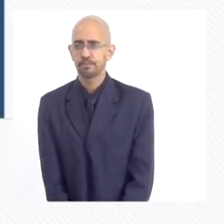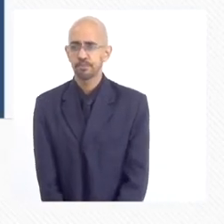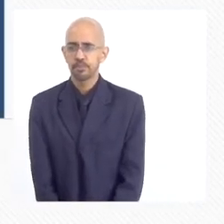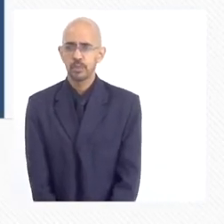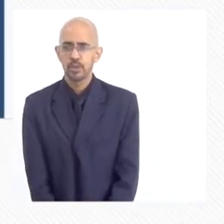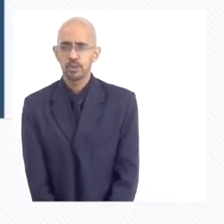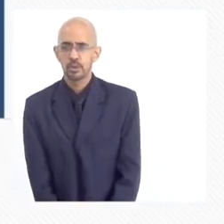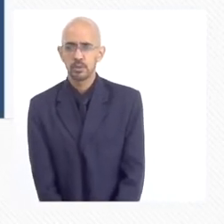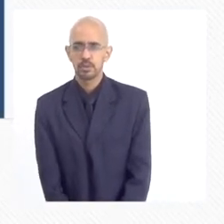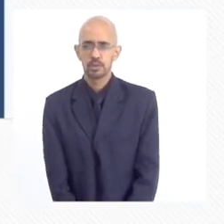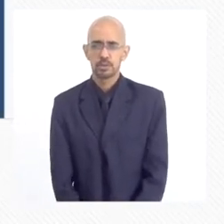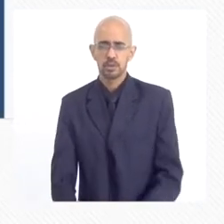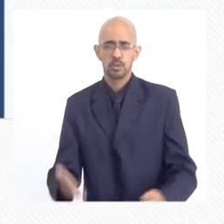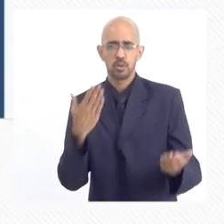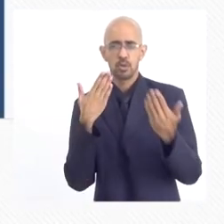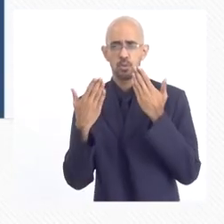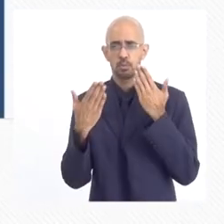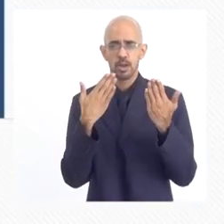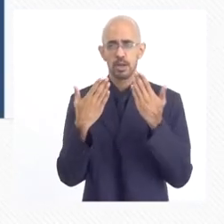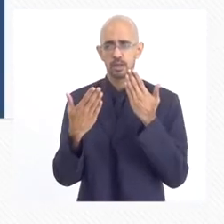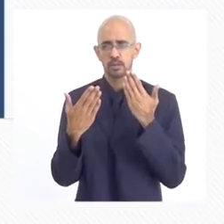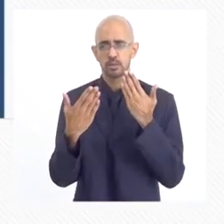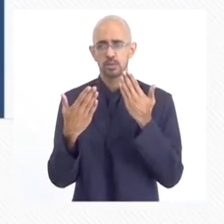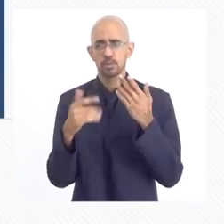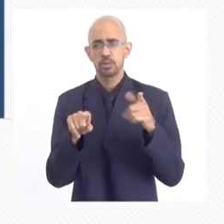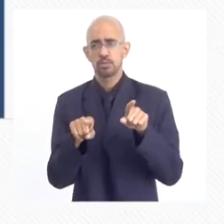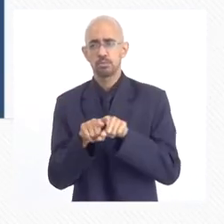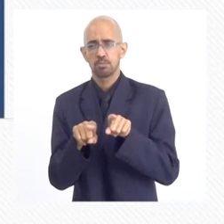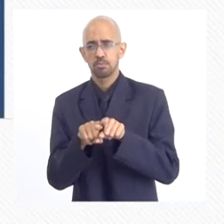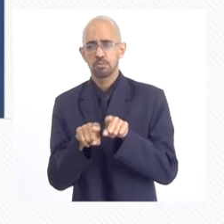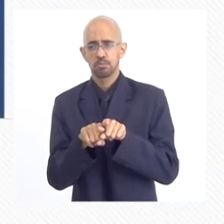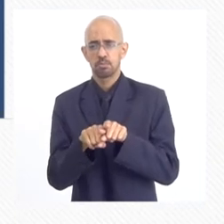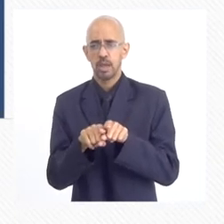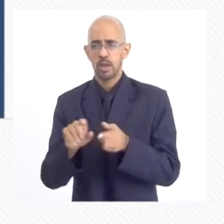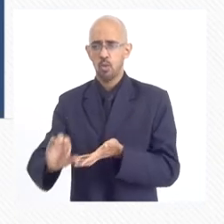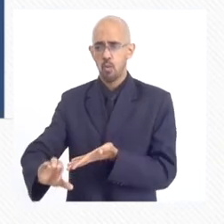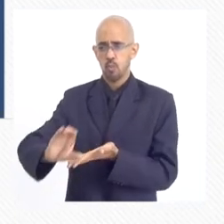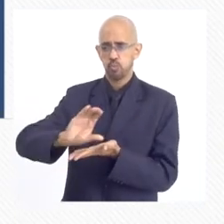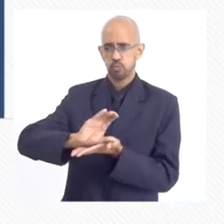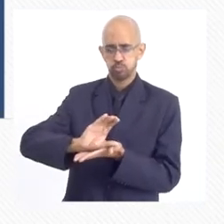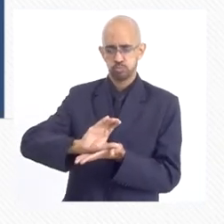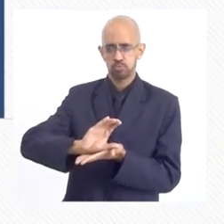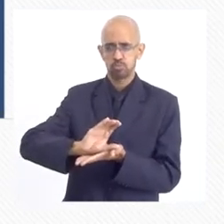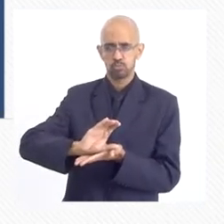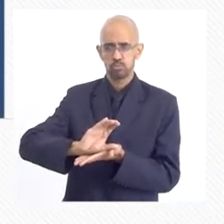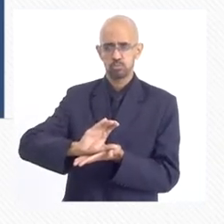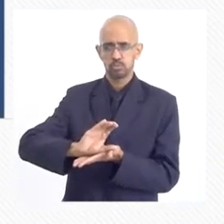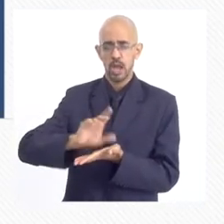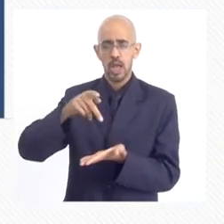Aí, fazendo um comparativo da receita líquida no quadrimestre, né?